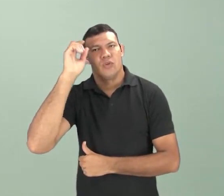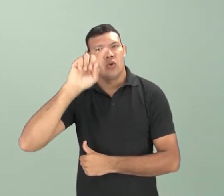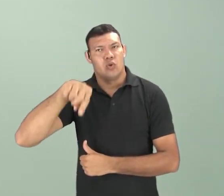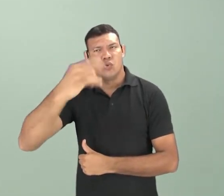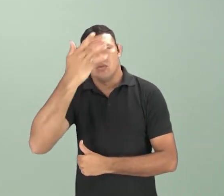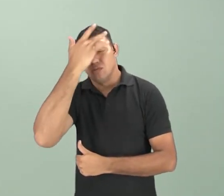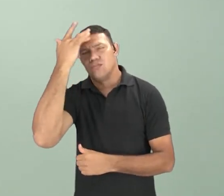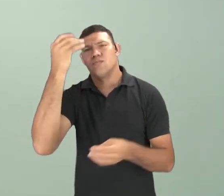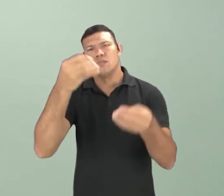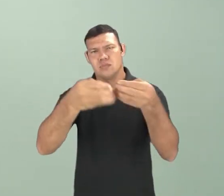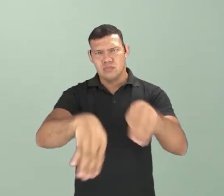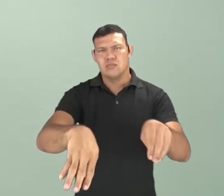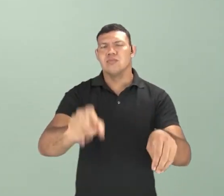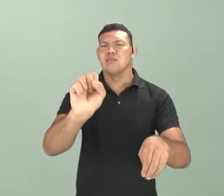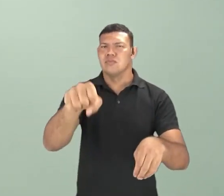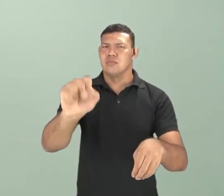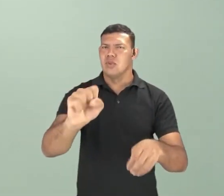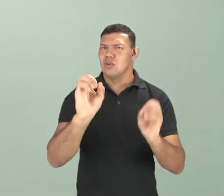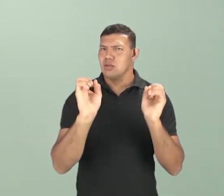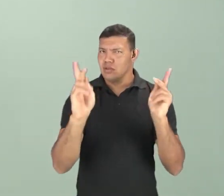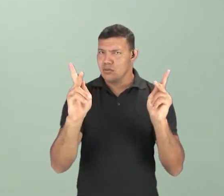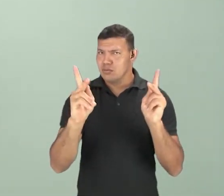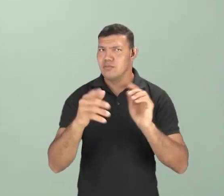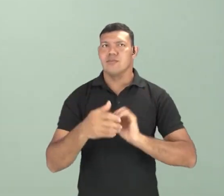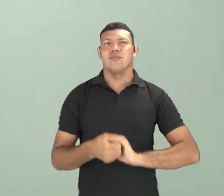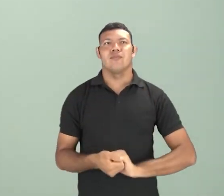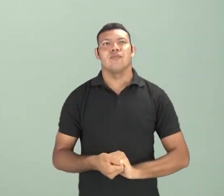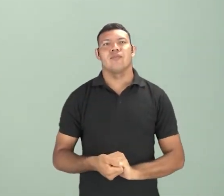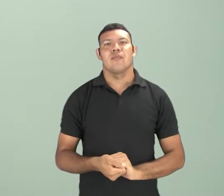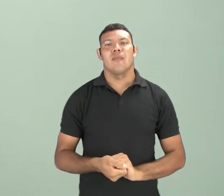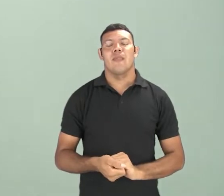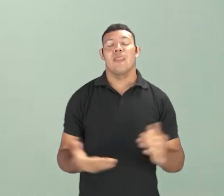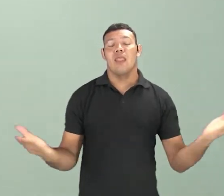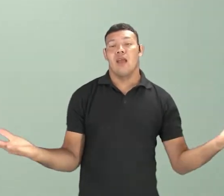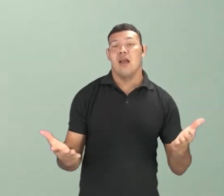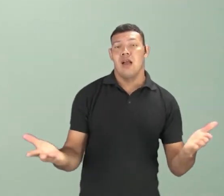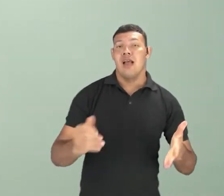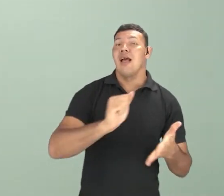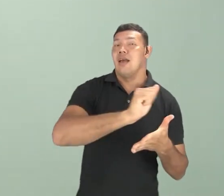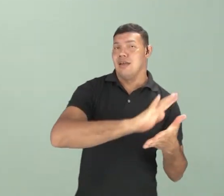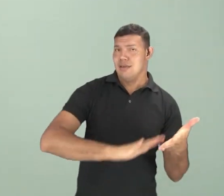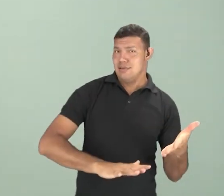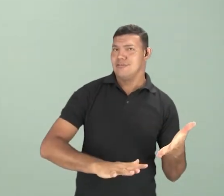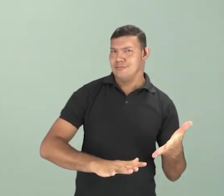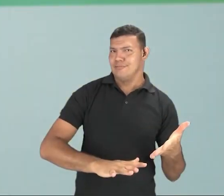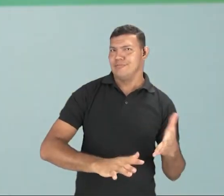vai ser prejudicado. Ok? Vamos exercitar um pouco